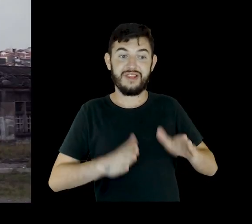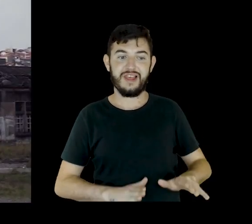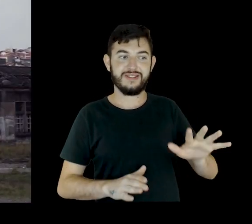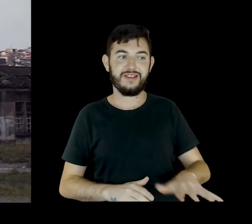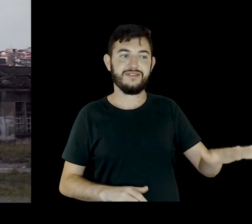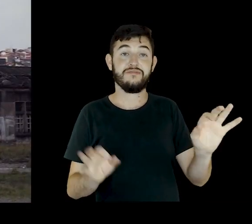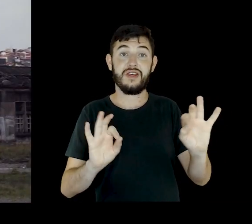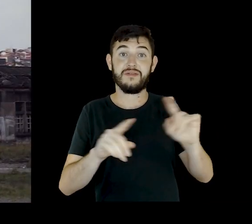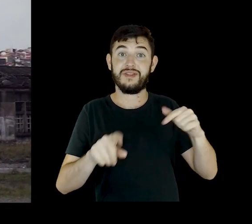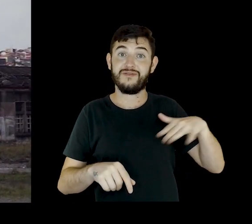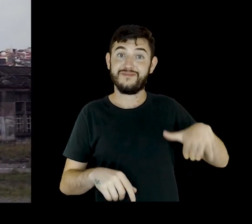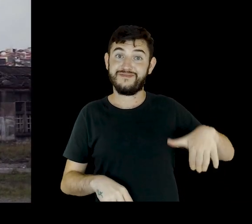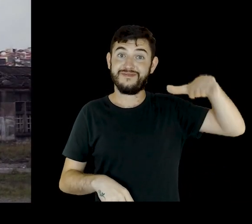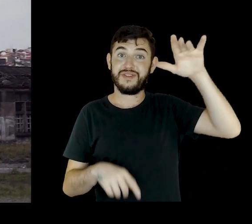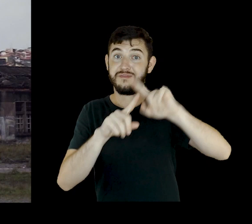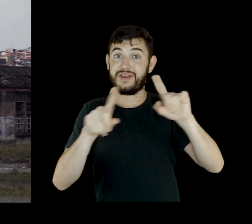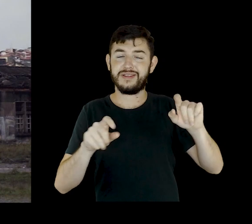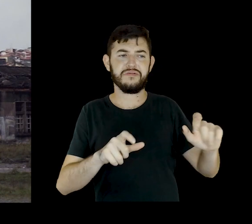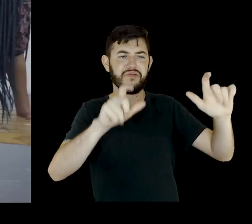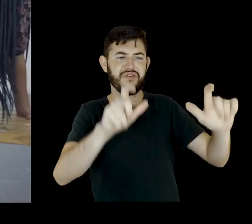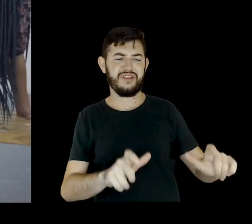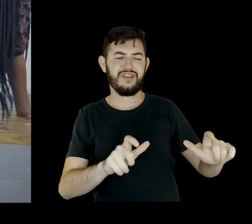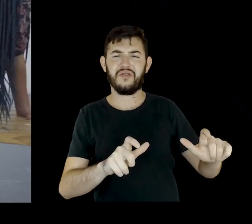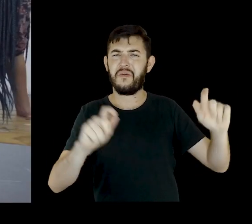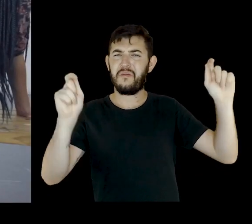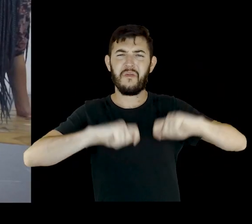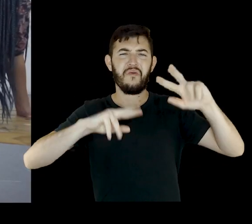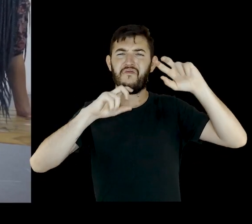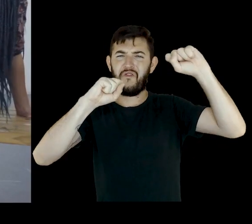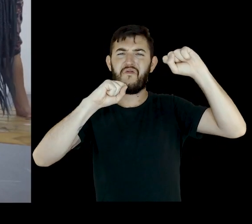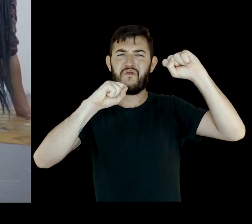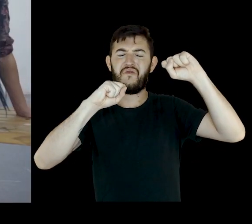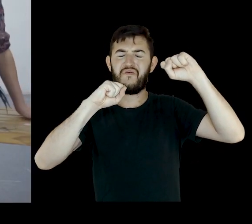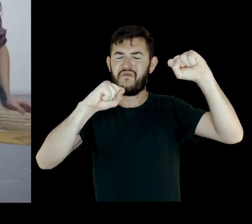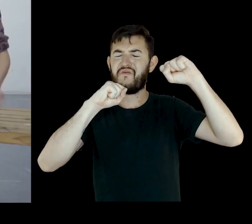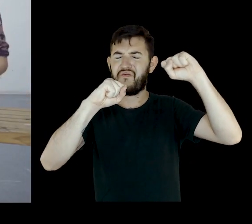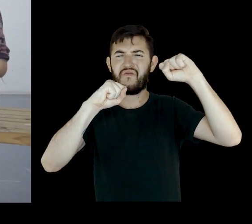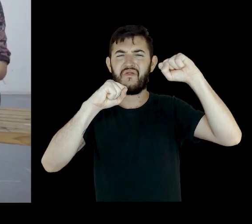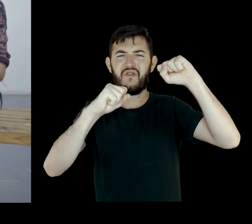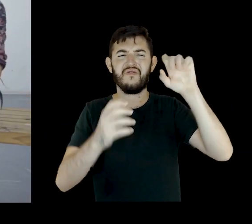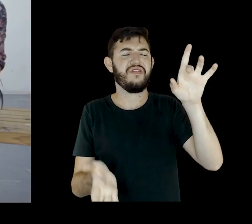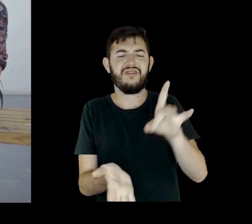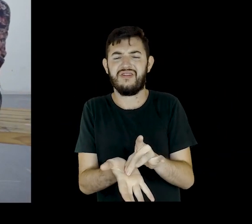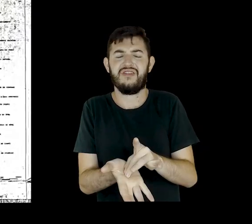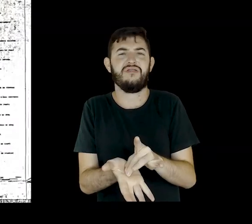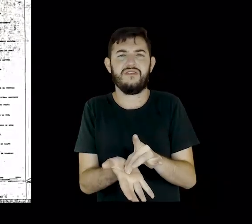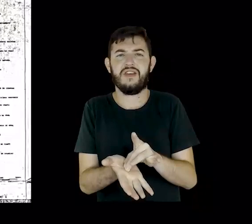pequenininha. Que isso aqui é um território, gente, assim, é muita potência. Muito. É muita